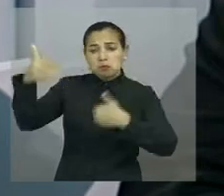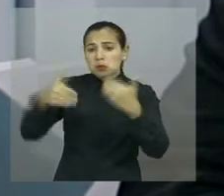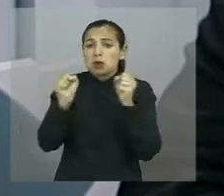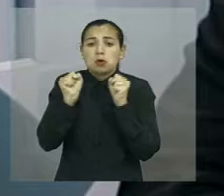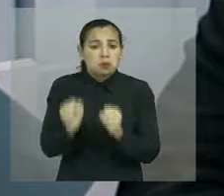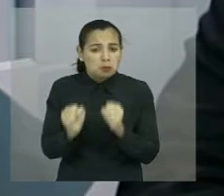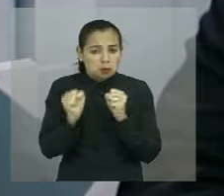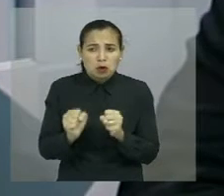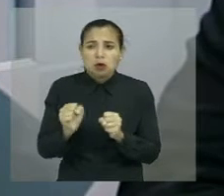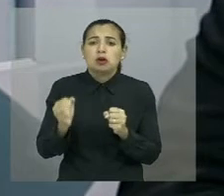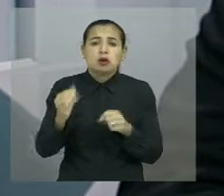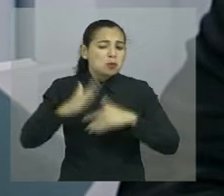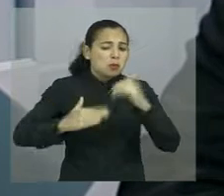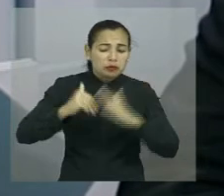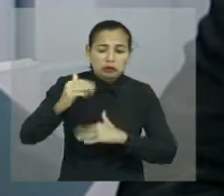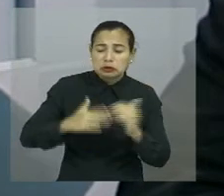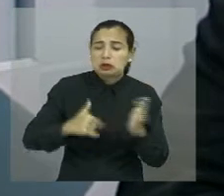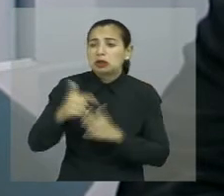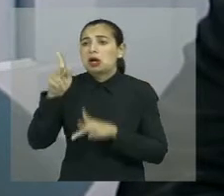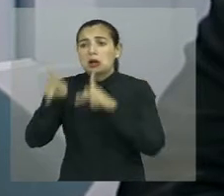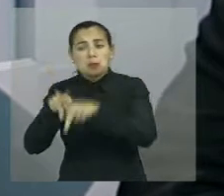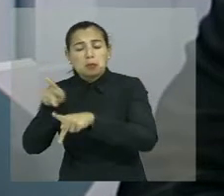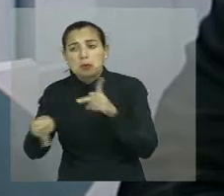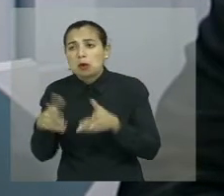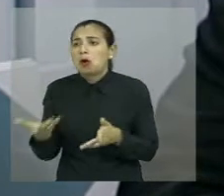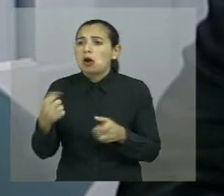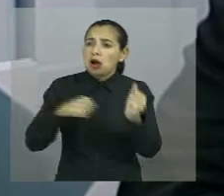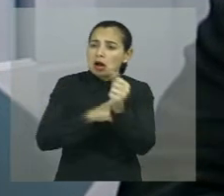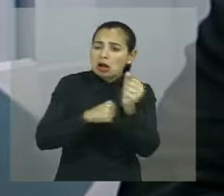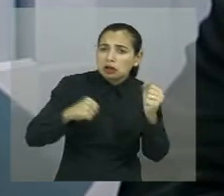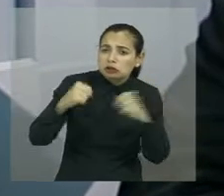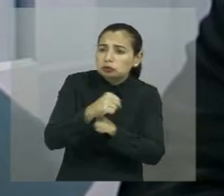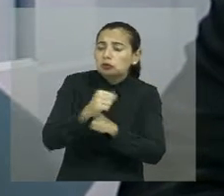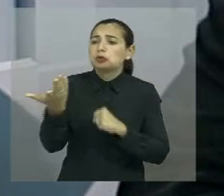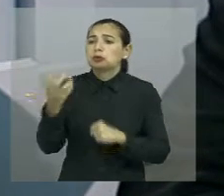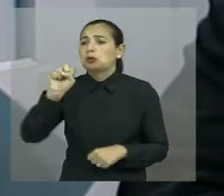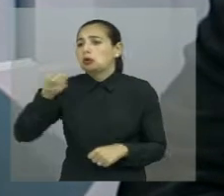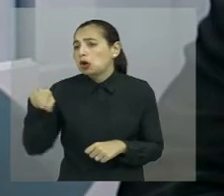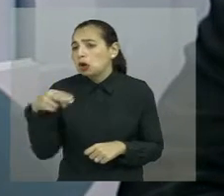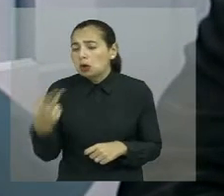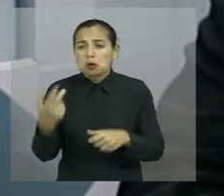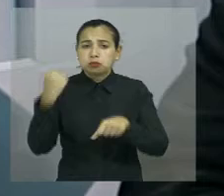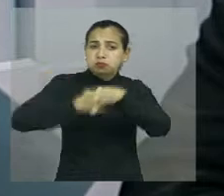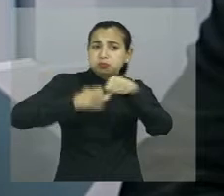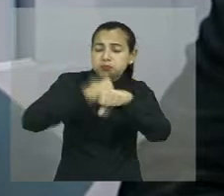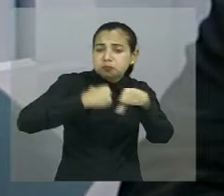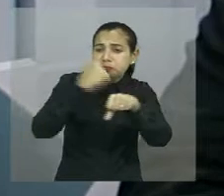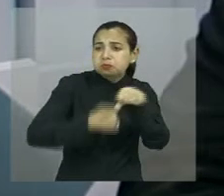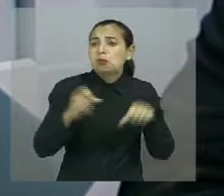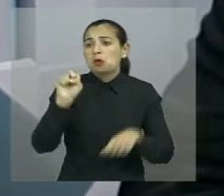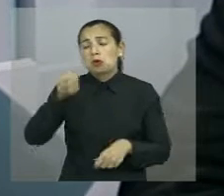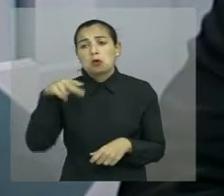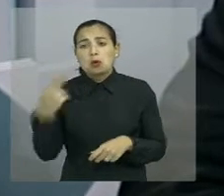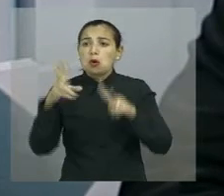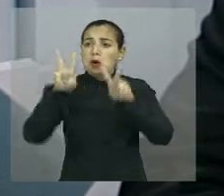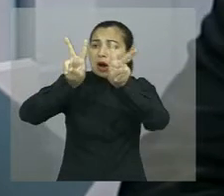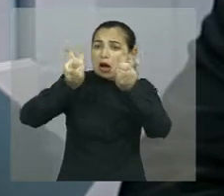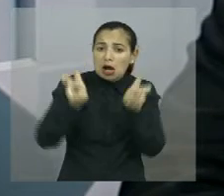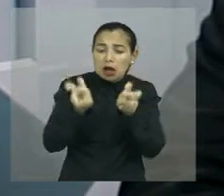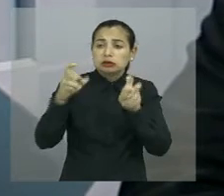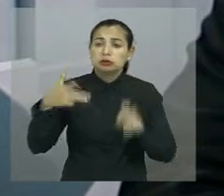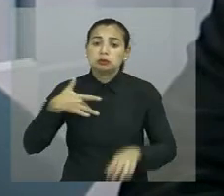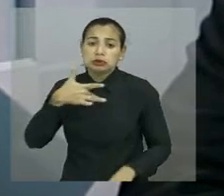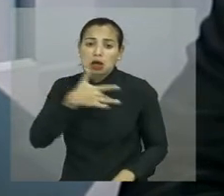Aqueles que trazem demandas, sejam para infraestrutura, seja para realização de obras, seja para assuntos